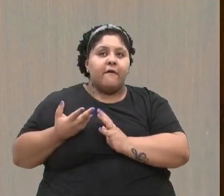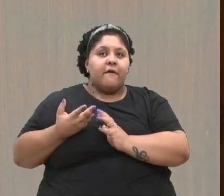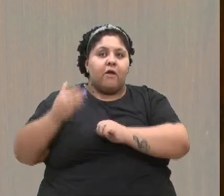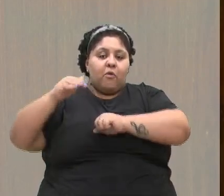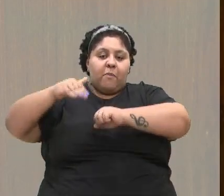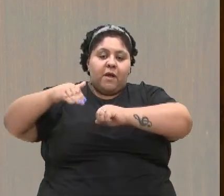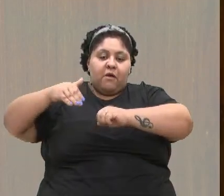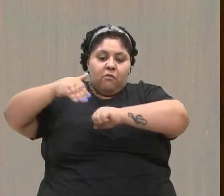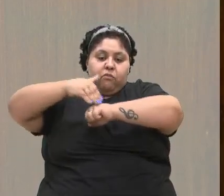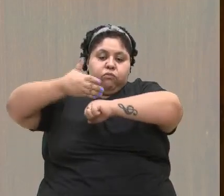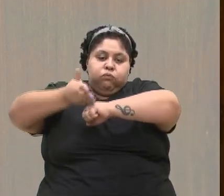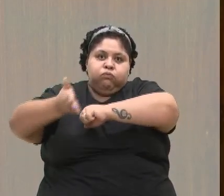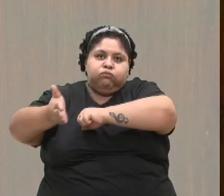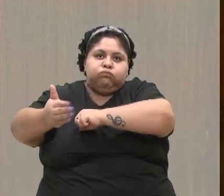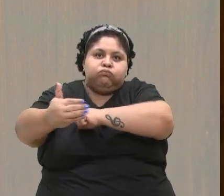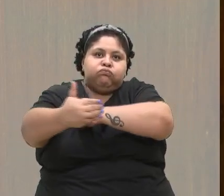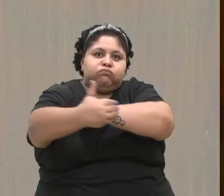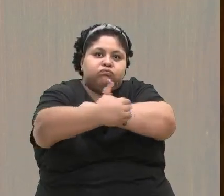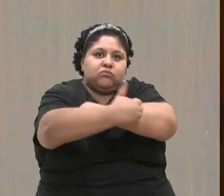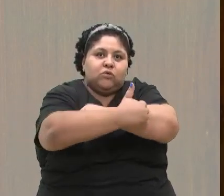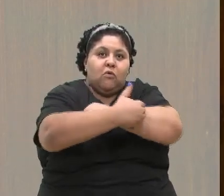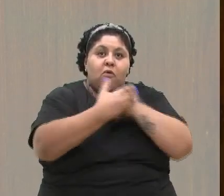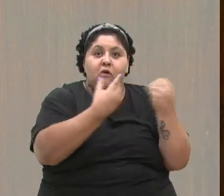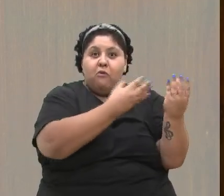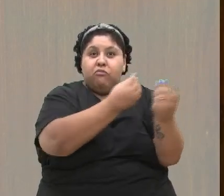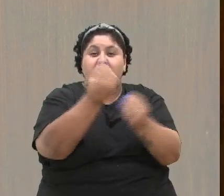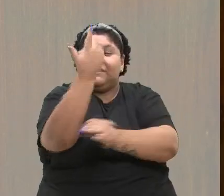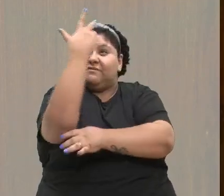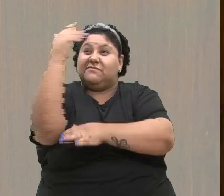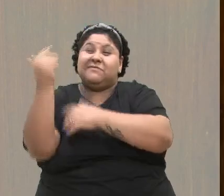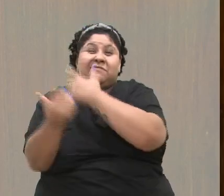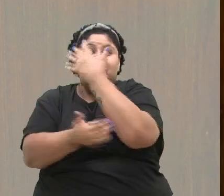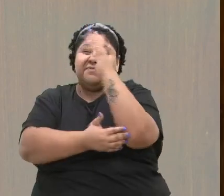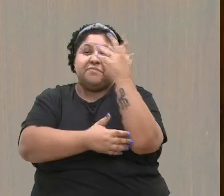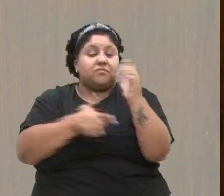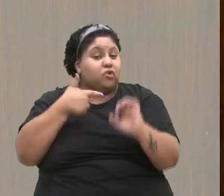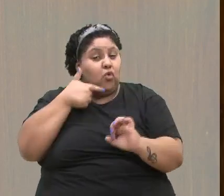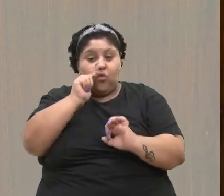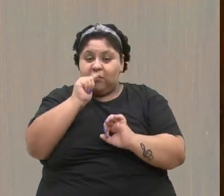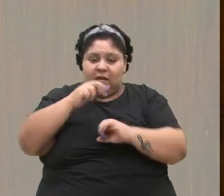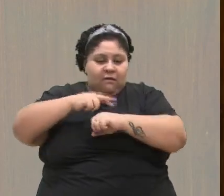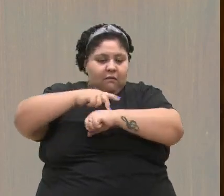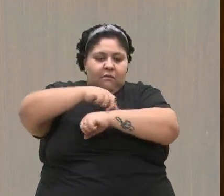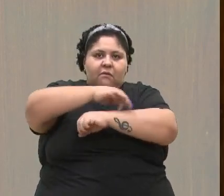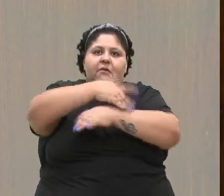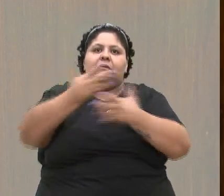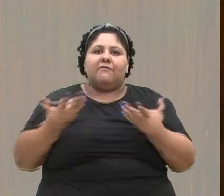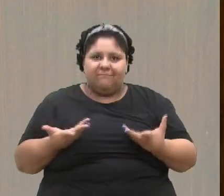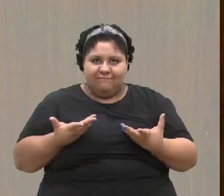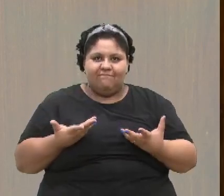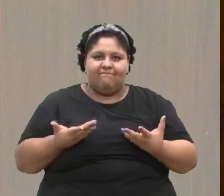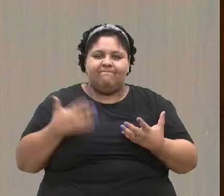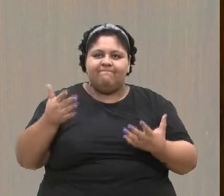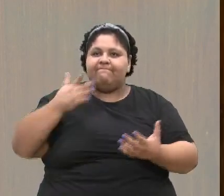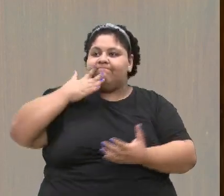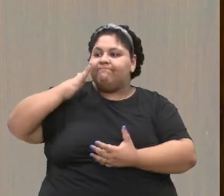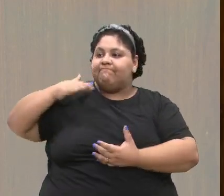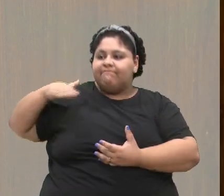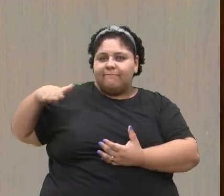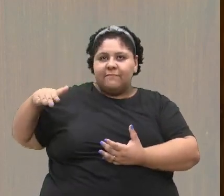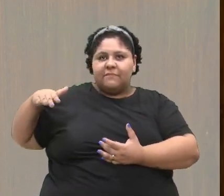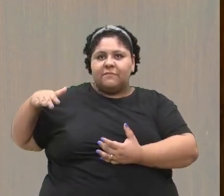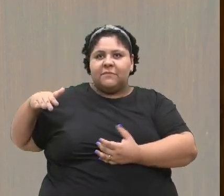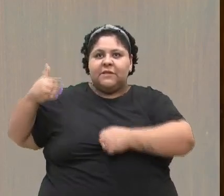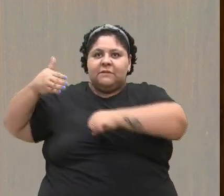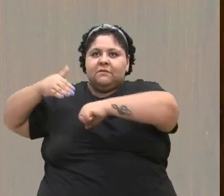curva, tá tomada de mato a calçada, mas tomada, tu não consegue caminhar. Então as crianças caminham